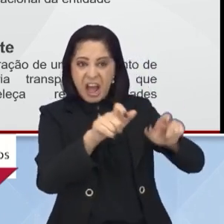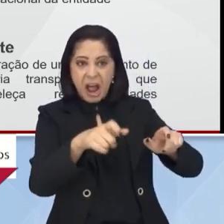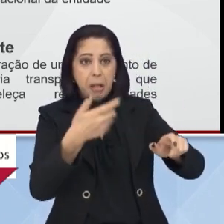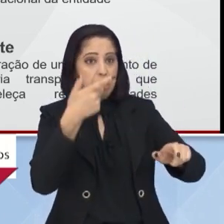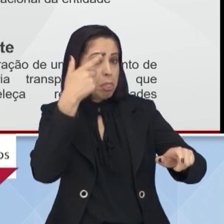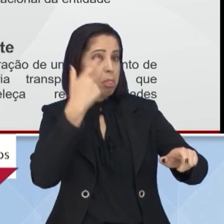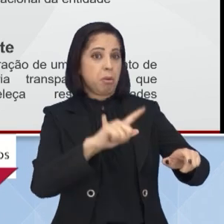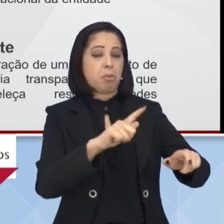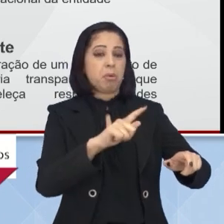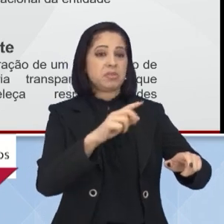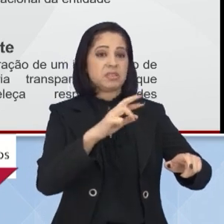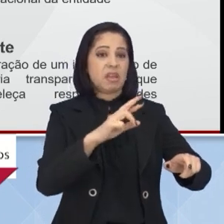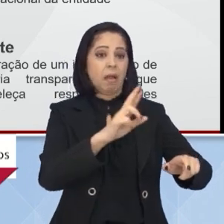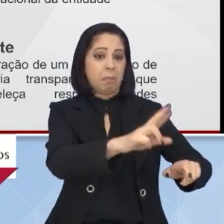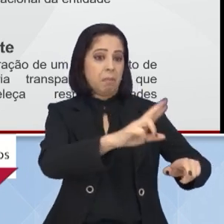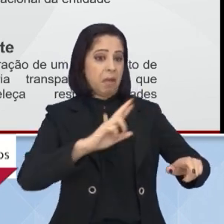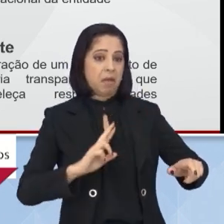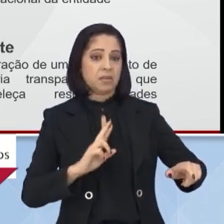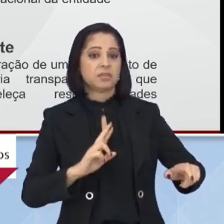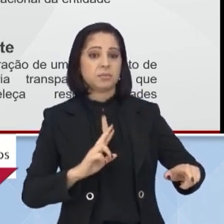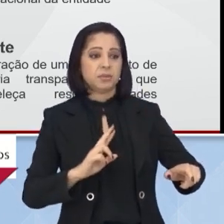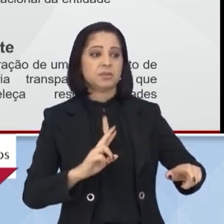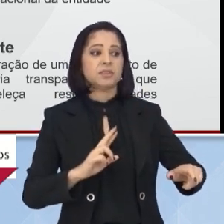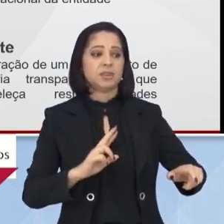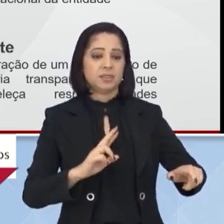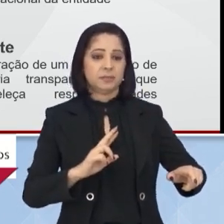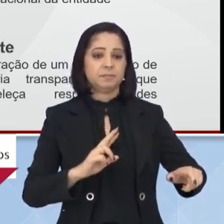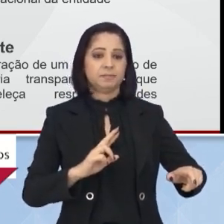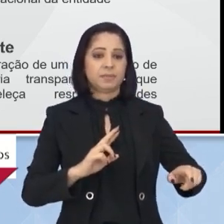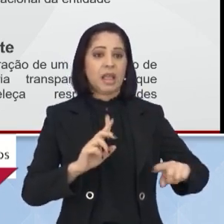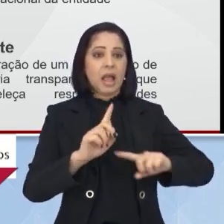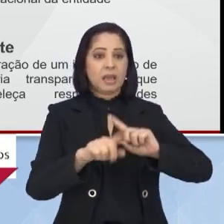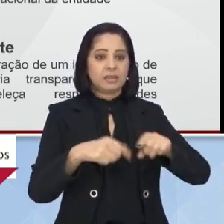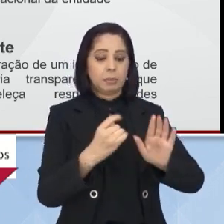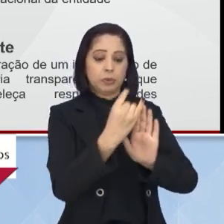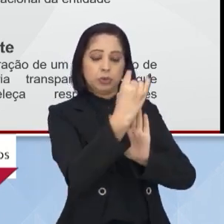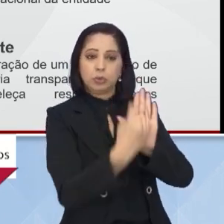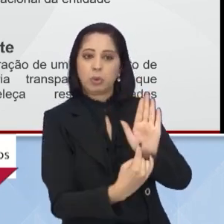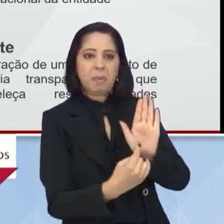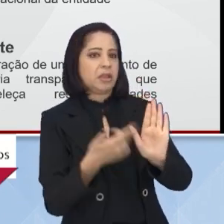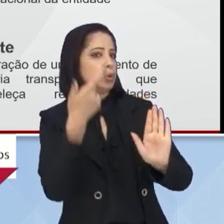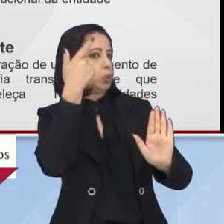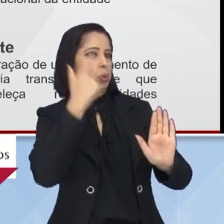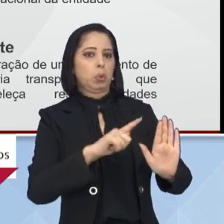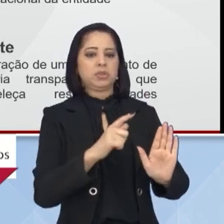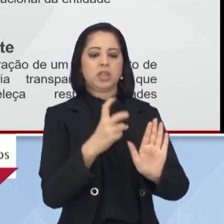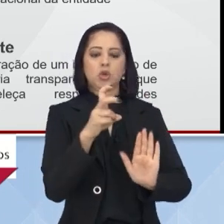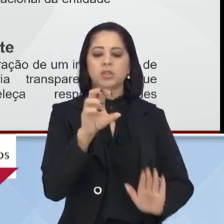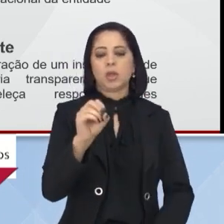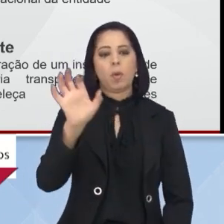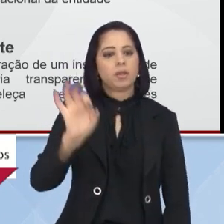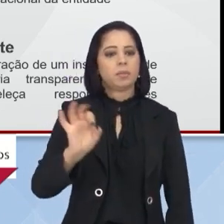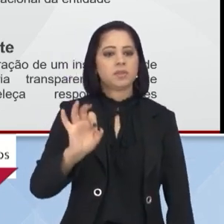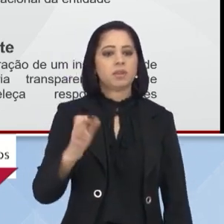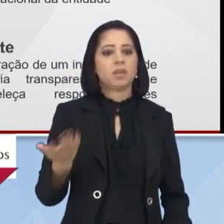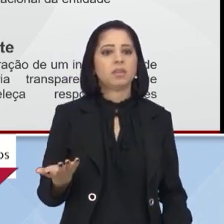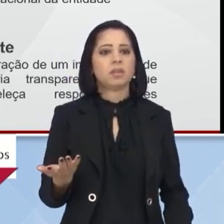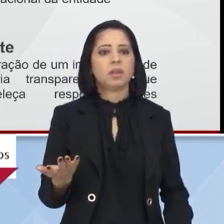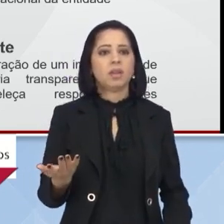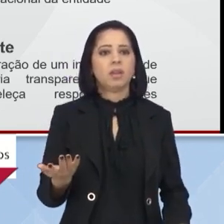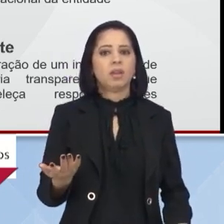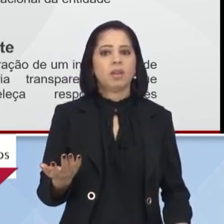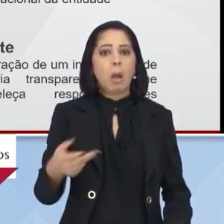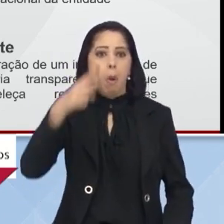social no momento da prestação de contas vai preencher lá no documento que ela atingiu 50% o município não sabe o que que são esses